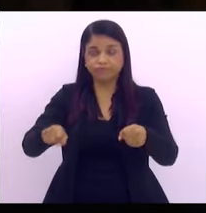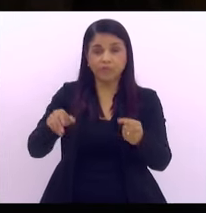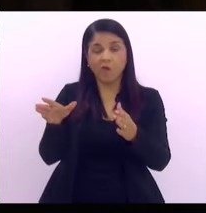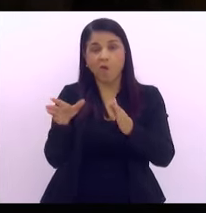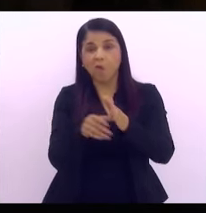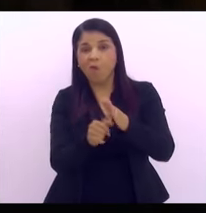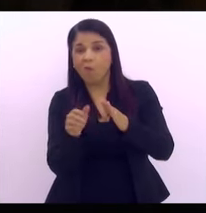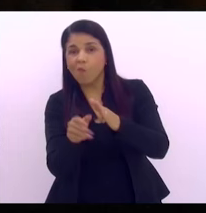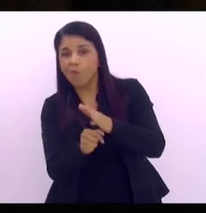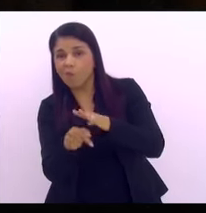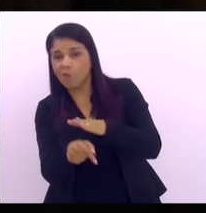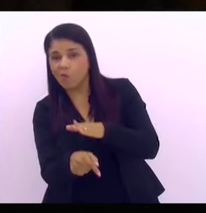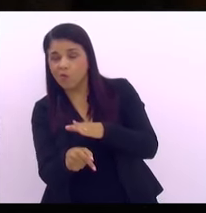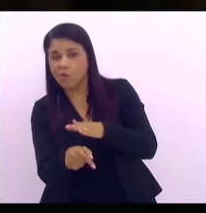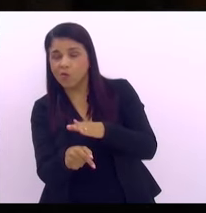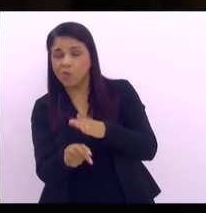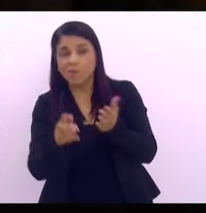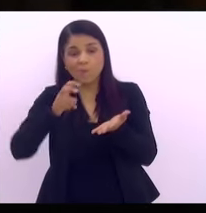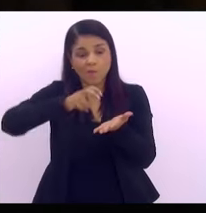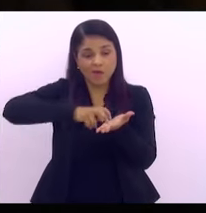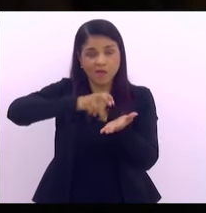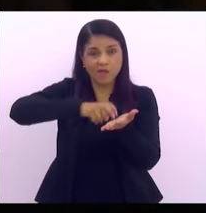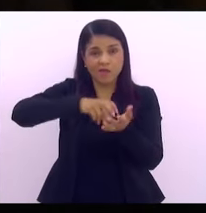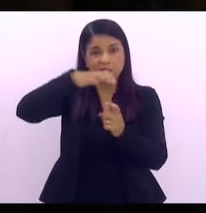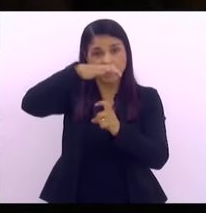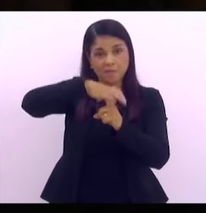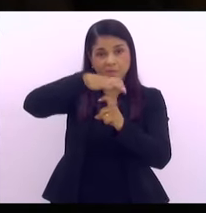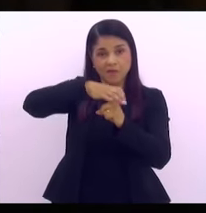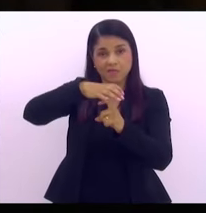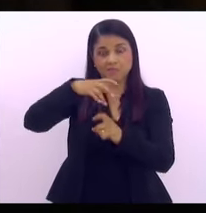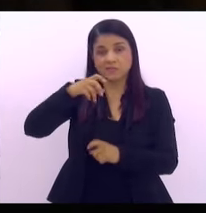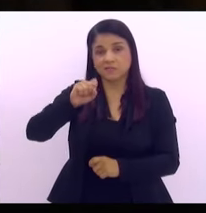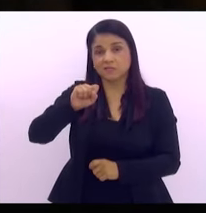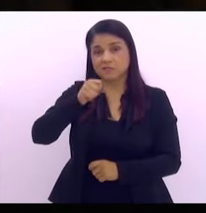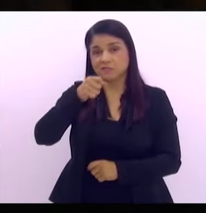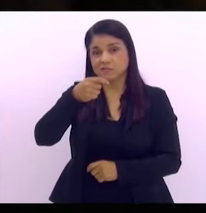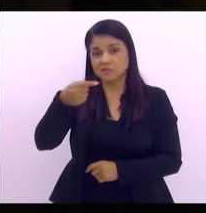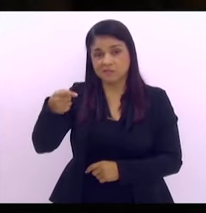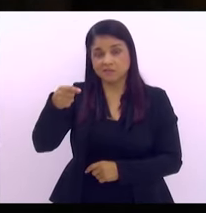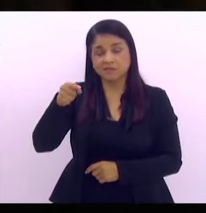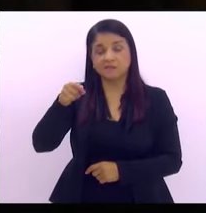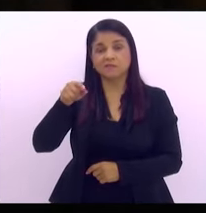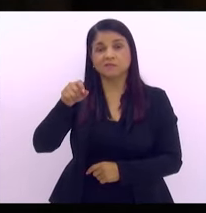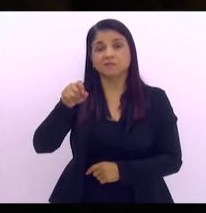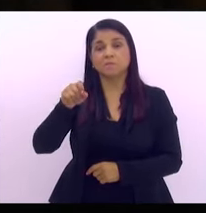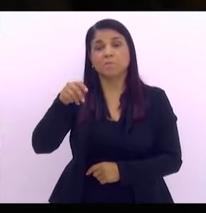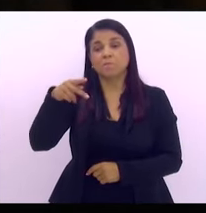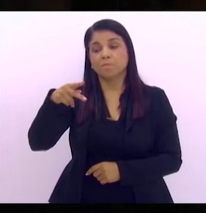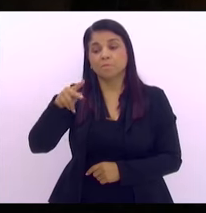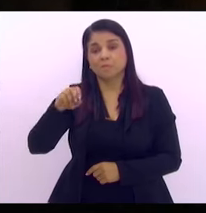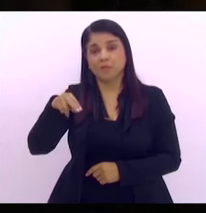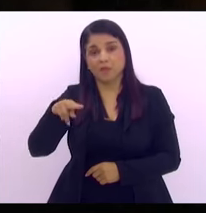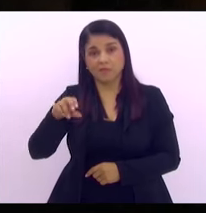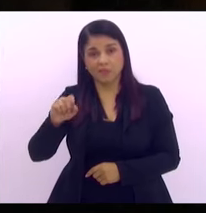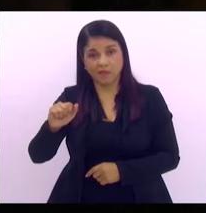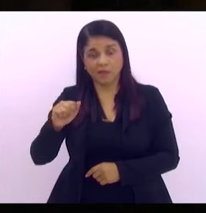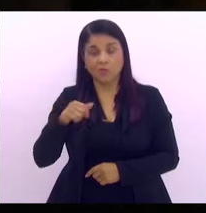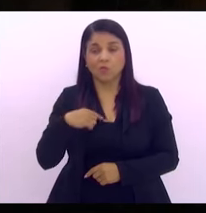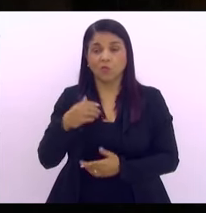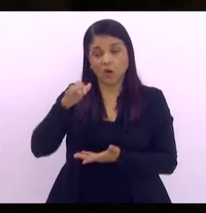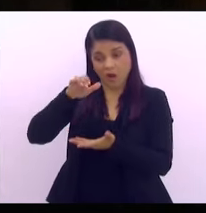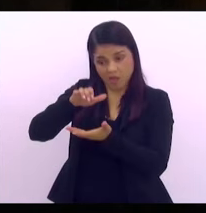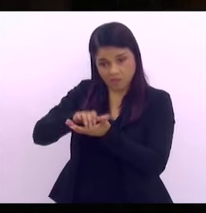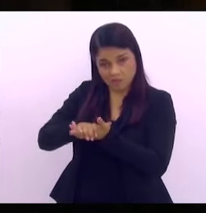assalta numa manhã, na Praça Sans Pena, um casal empurrando um carrinho de